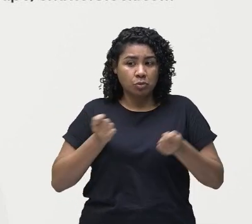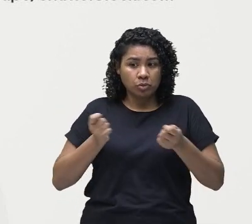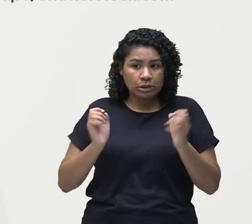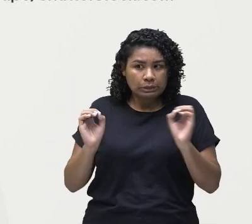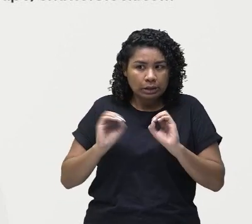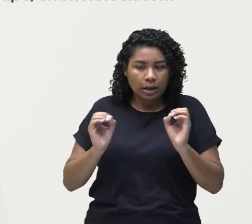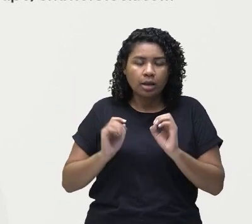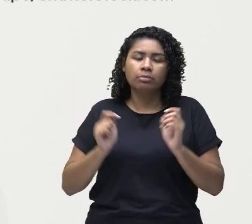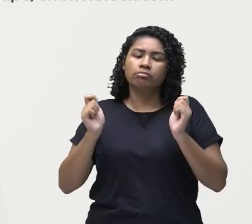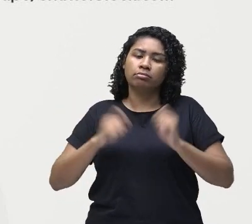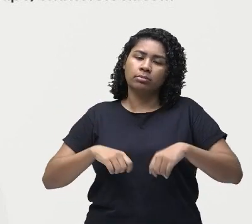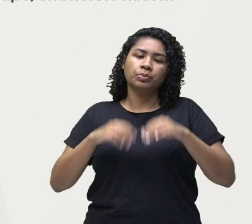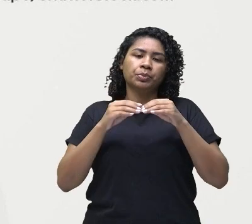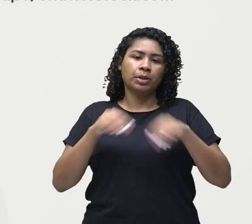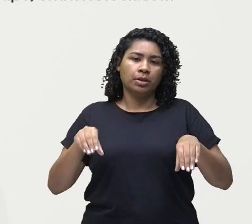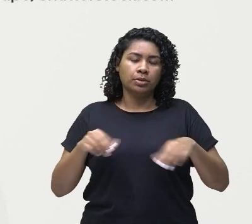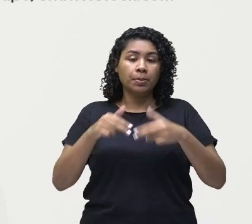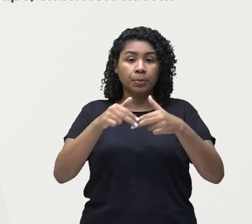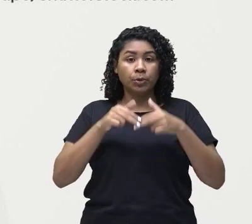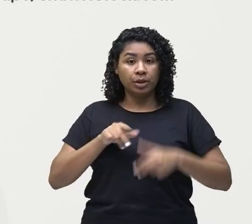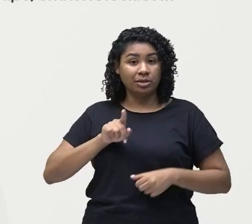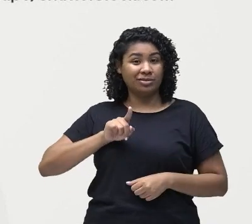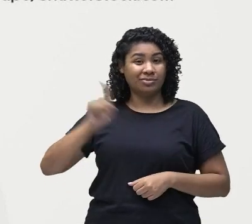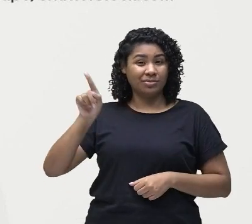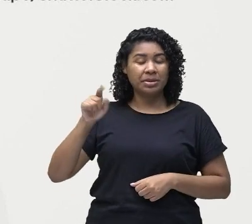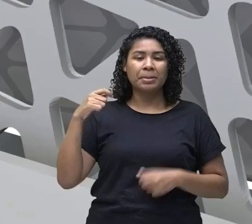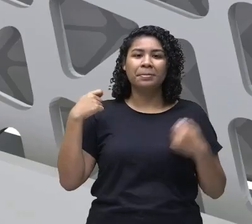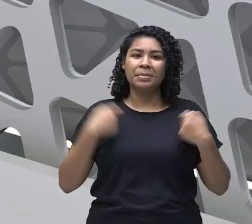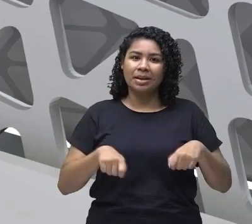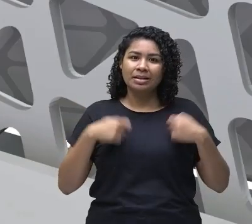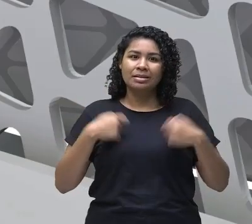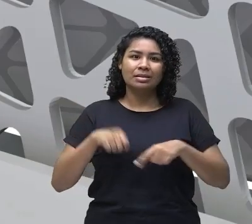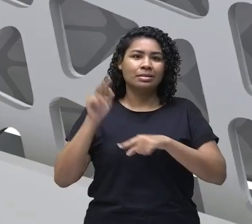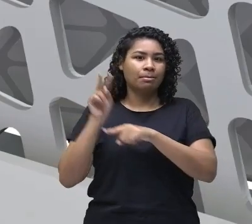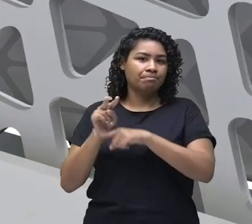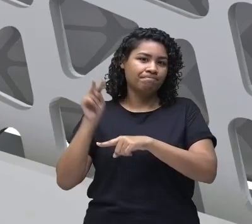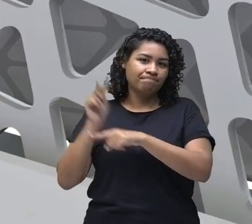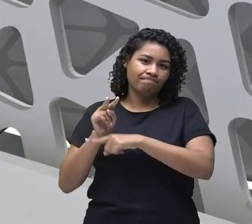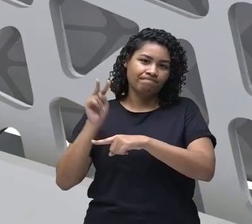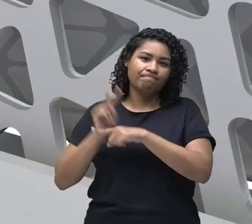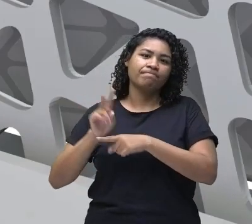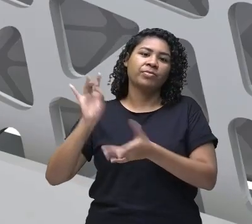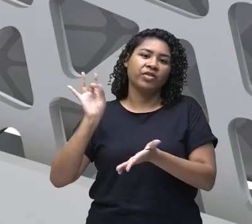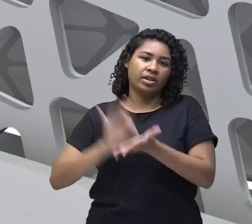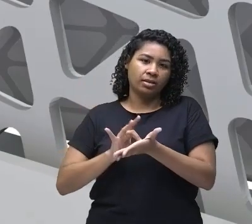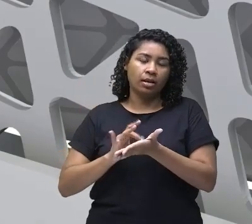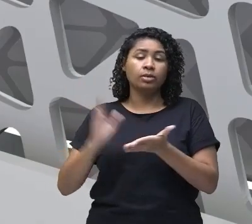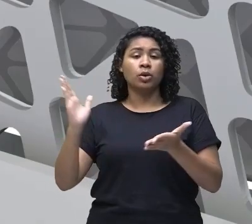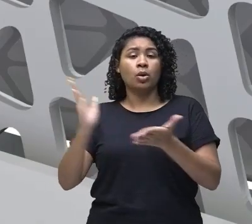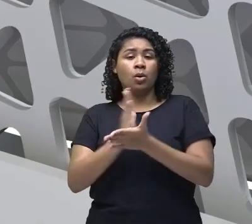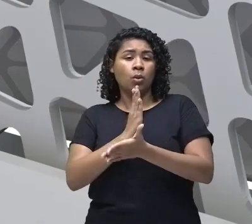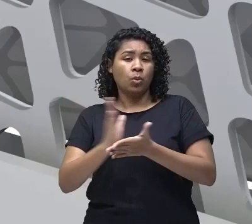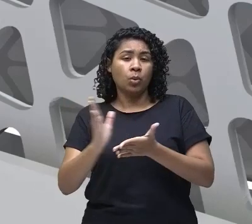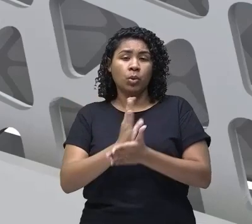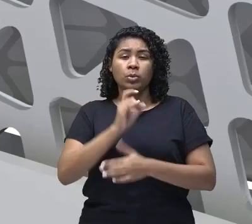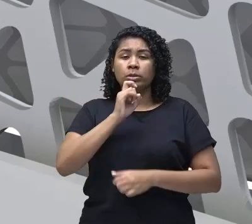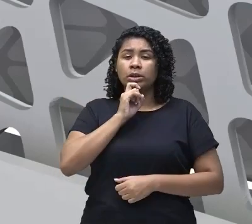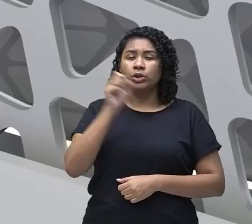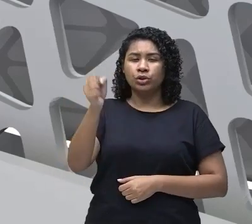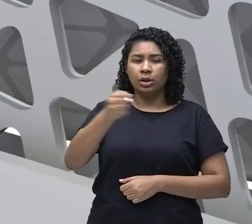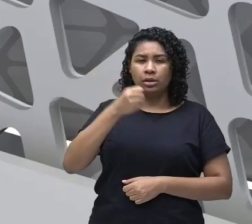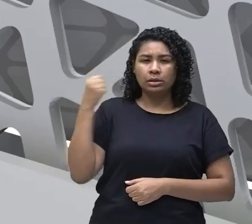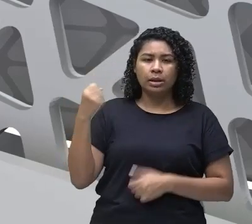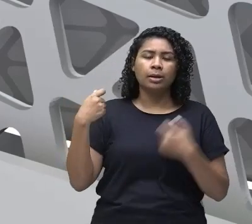Então, esses eletrodomésticos precisam aí de manutenção. Tem geladeiras que precisam trocar o